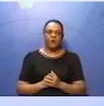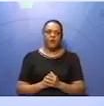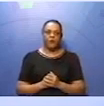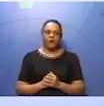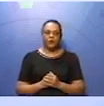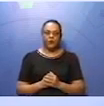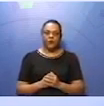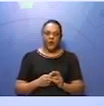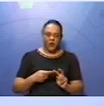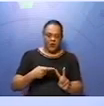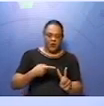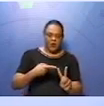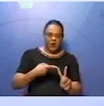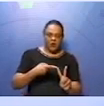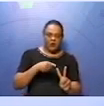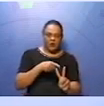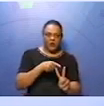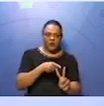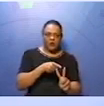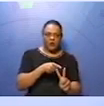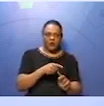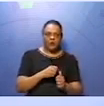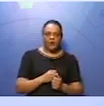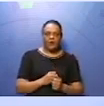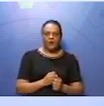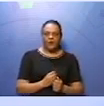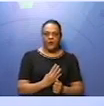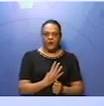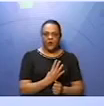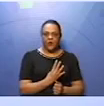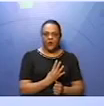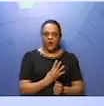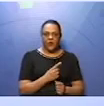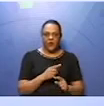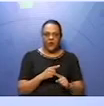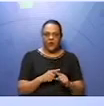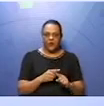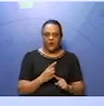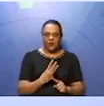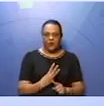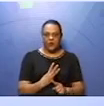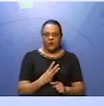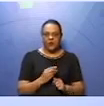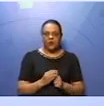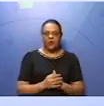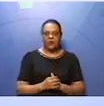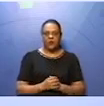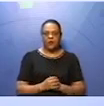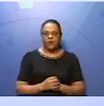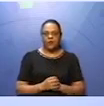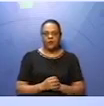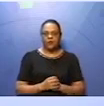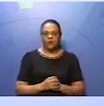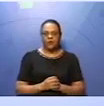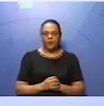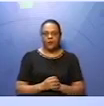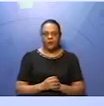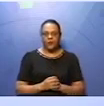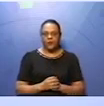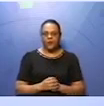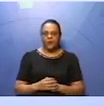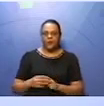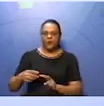E aqui nos índices, eu faço o 4 de fora vezes o 3 de fora. Eu faço o 4 vezes 3 aqui